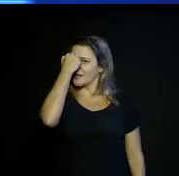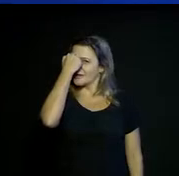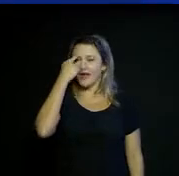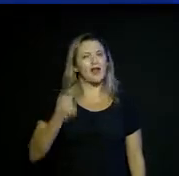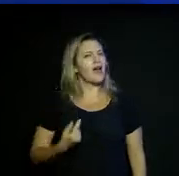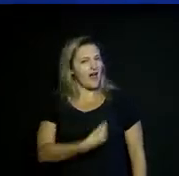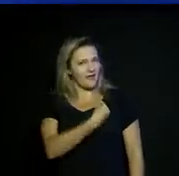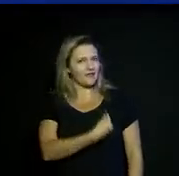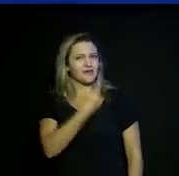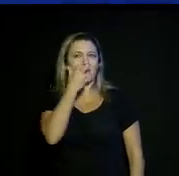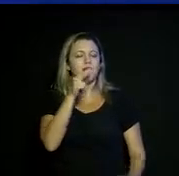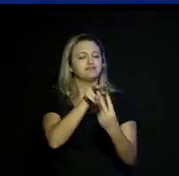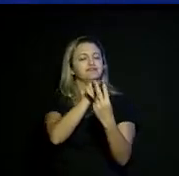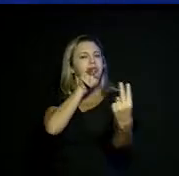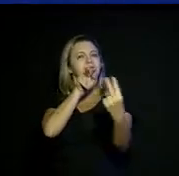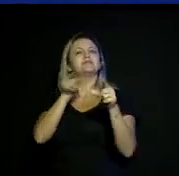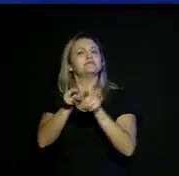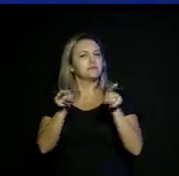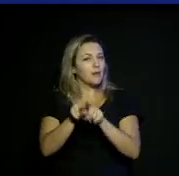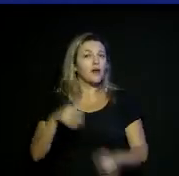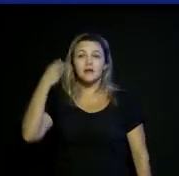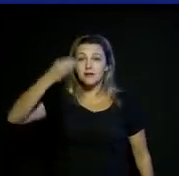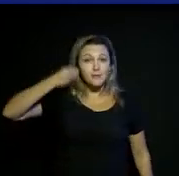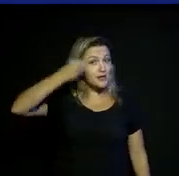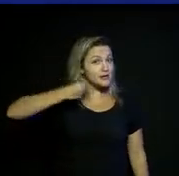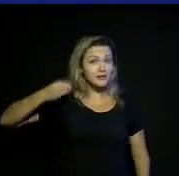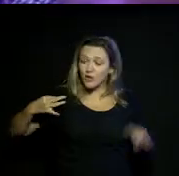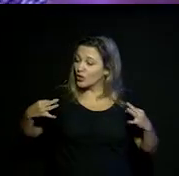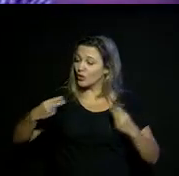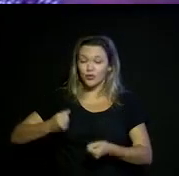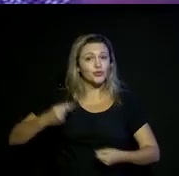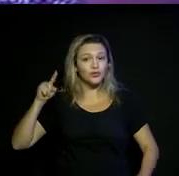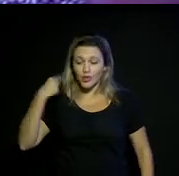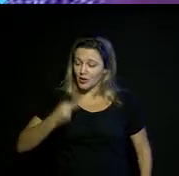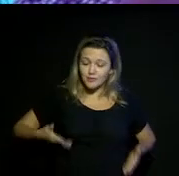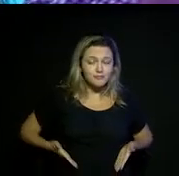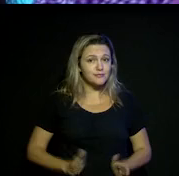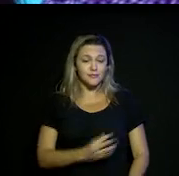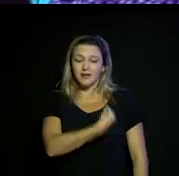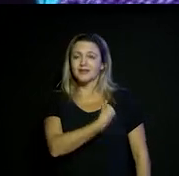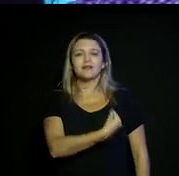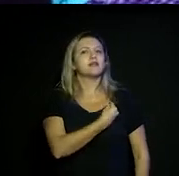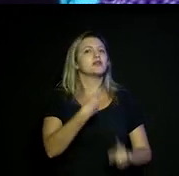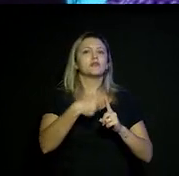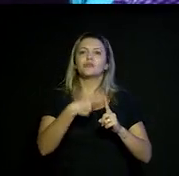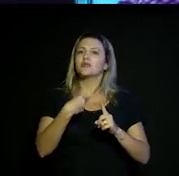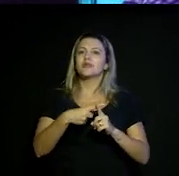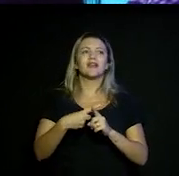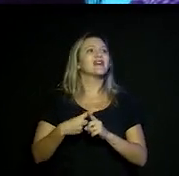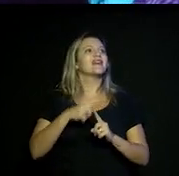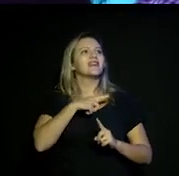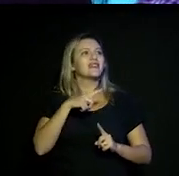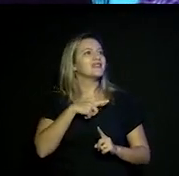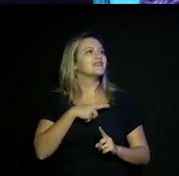seja também virtual? Uma experiência para a qual todos nós viemos para lançar mais luz dentro e